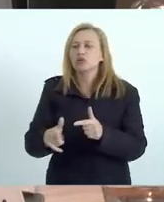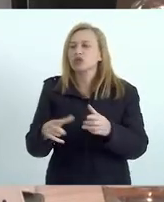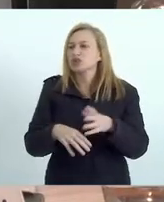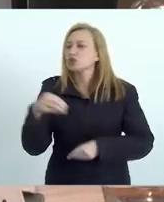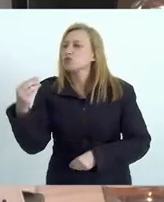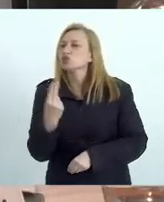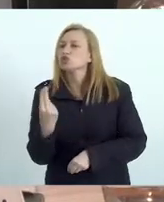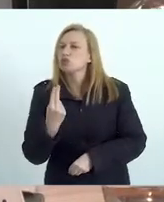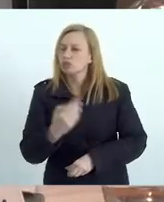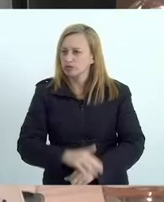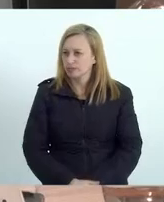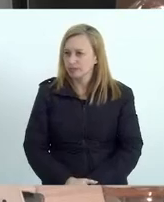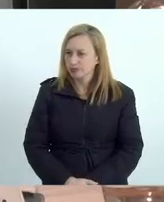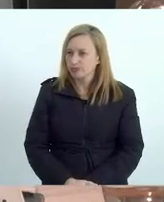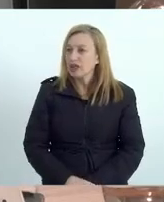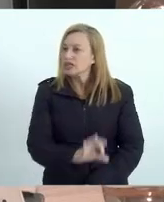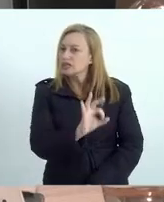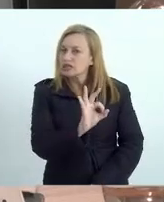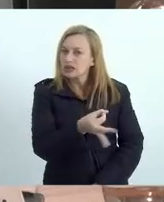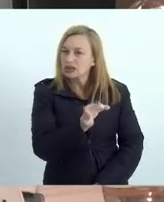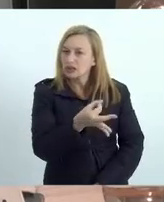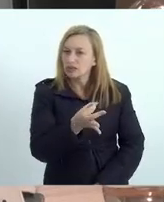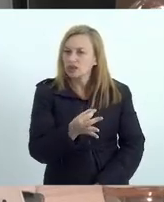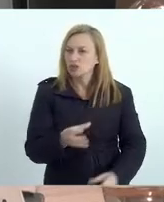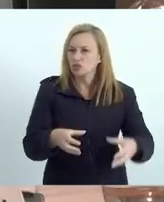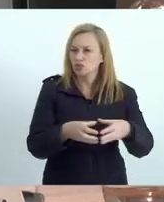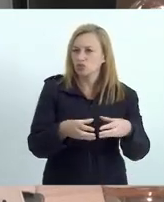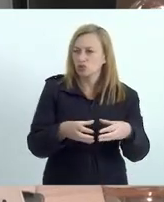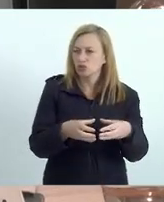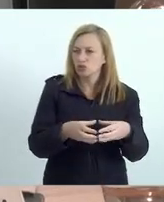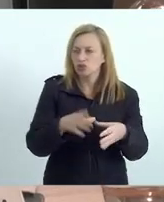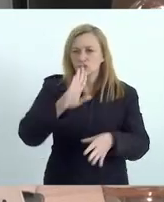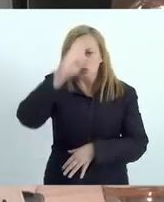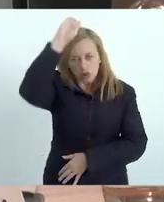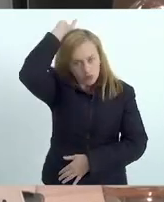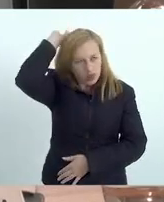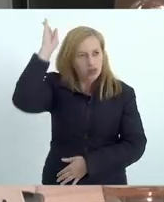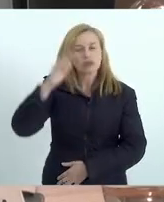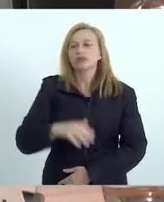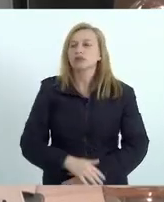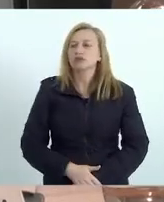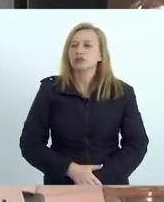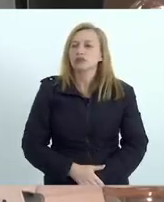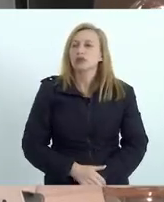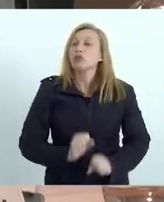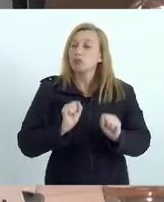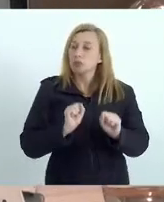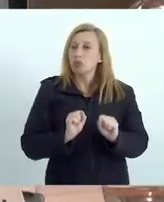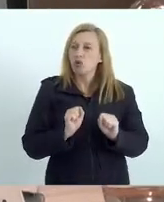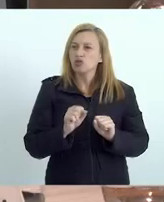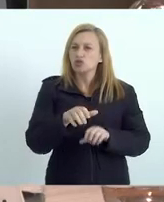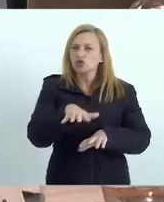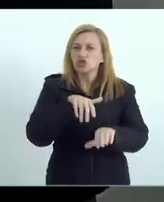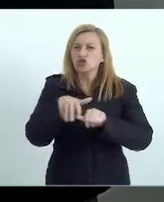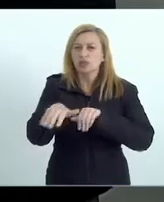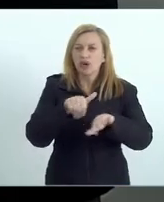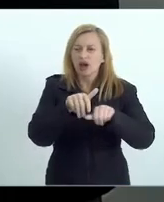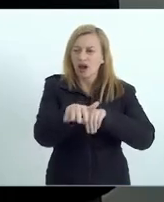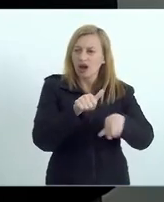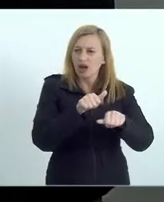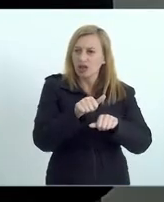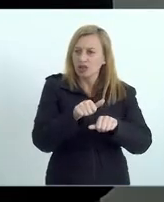desaparecimento e de fato o corpo de bombeiros Coronel Leandro nem ninguém no corpo de bombeiros pode convocá-los